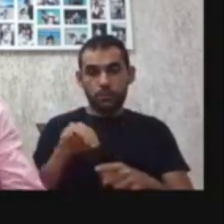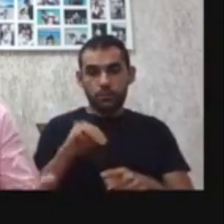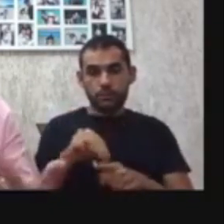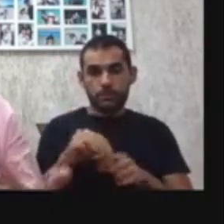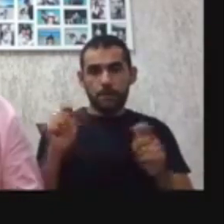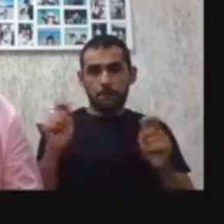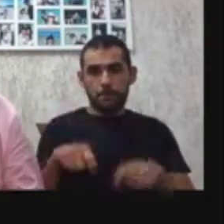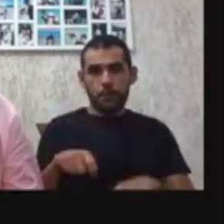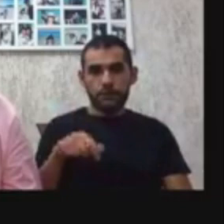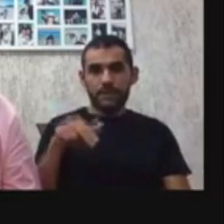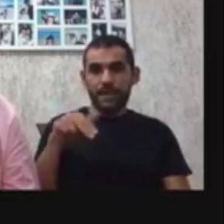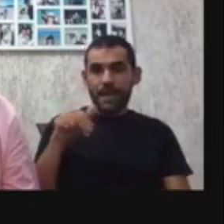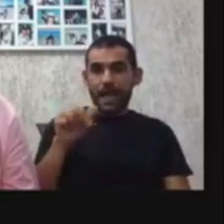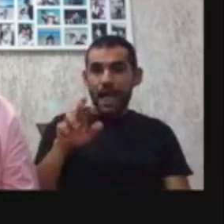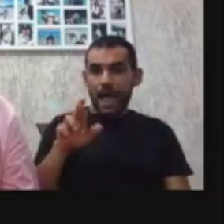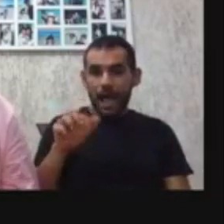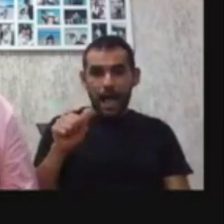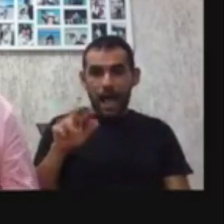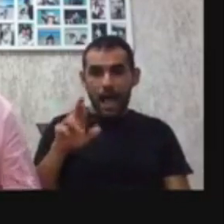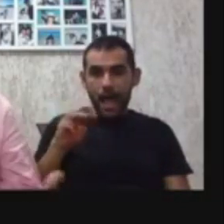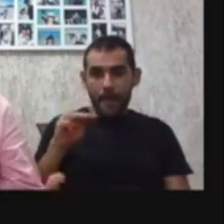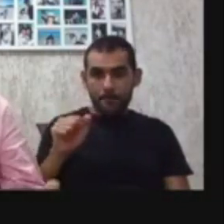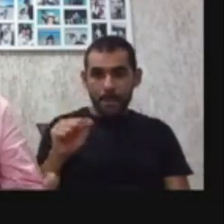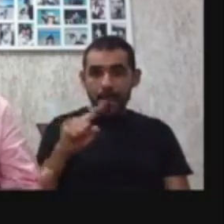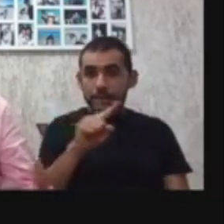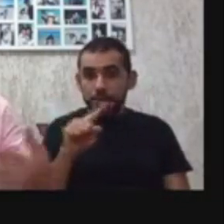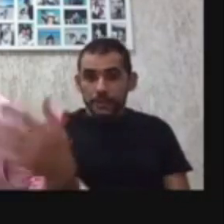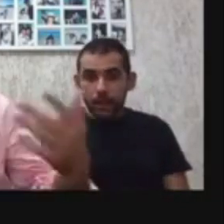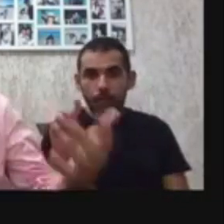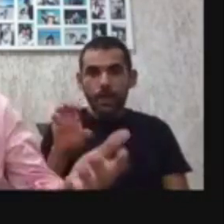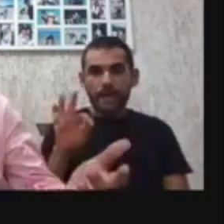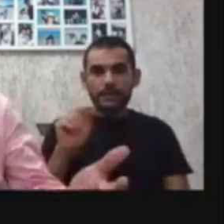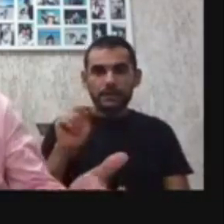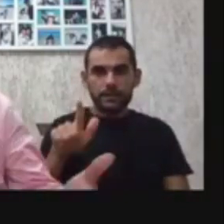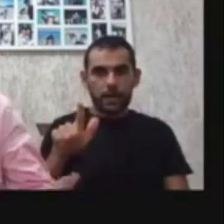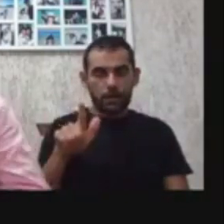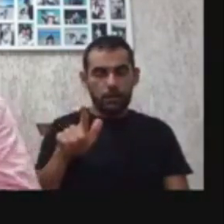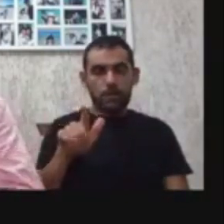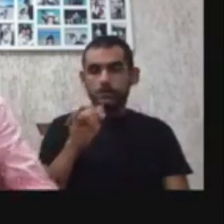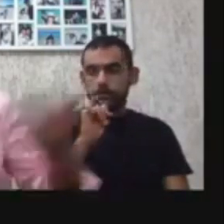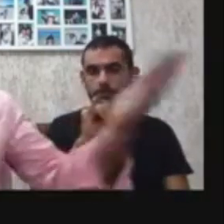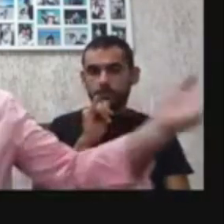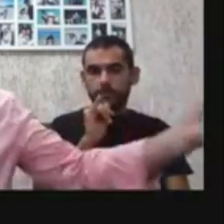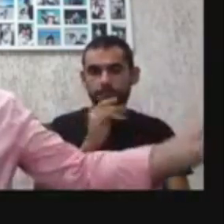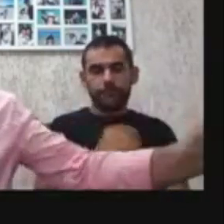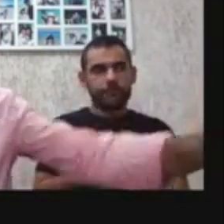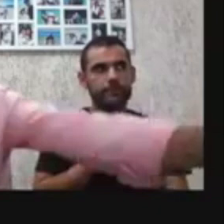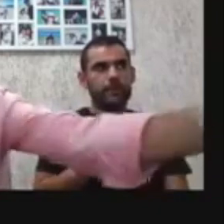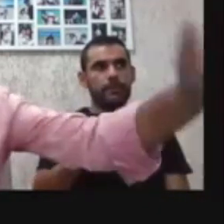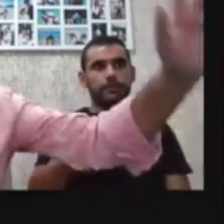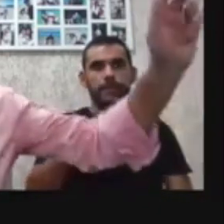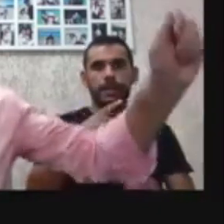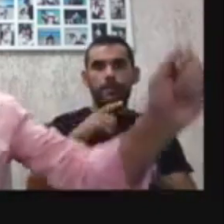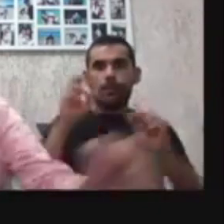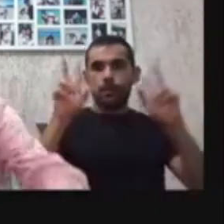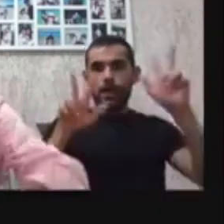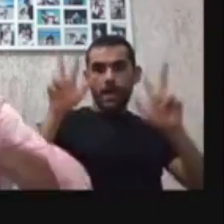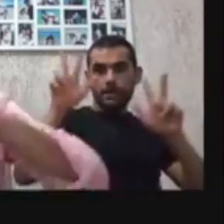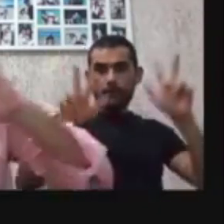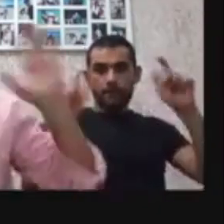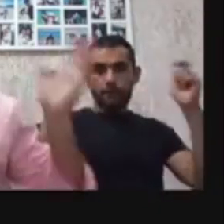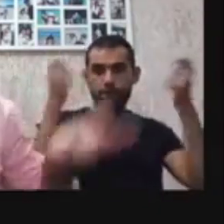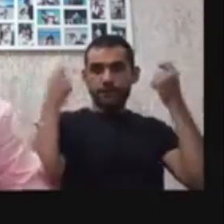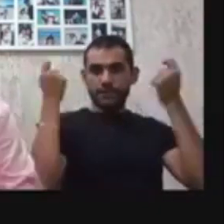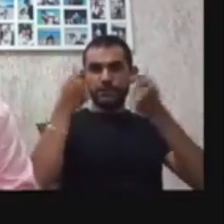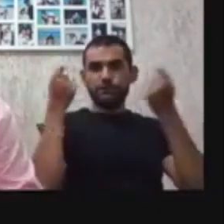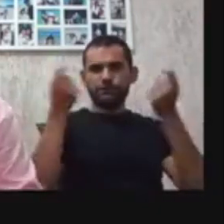ter armas não letais, né? Tá. Para atuar em pequenos delitos, como, vamos supor, tem um carnaval, tem um festival na cidade, a